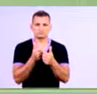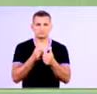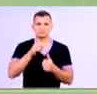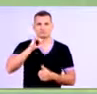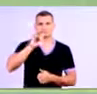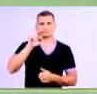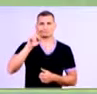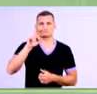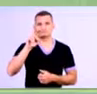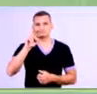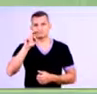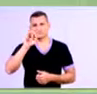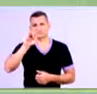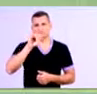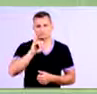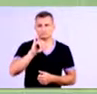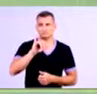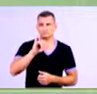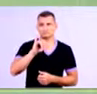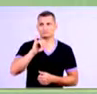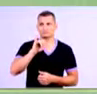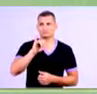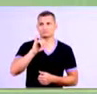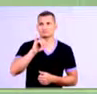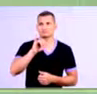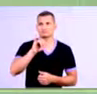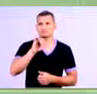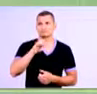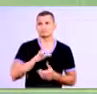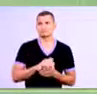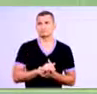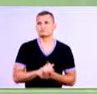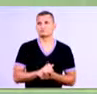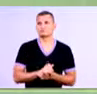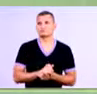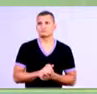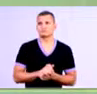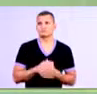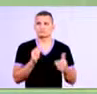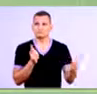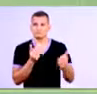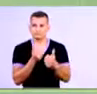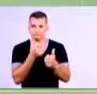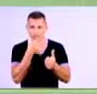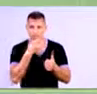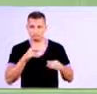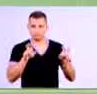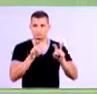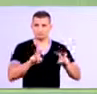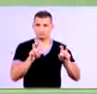IHC, a aproximação entre o homem e o computador como uma